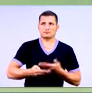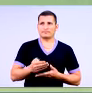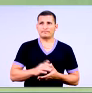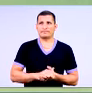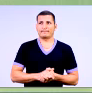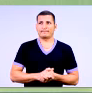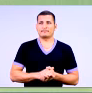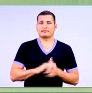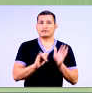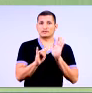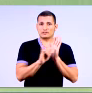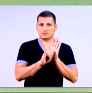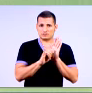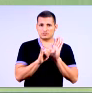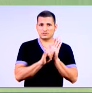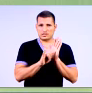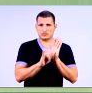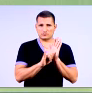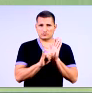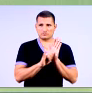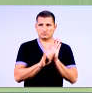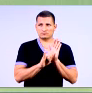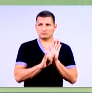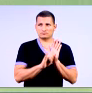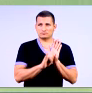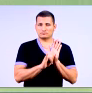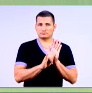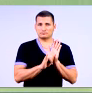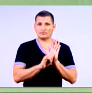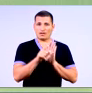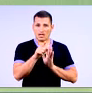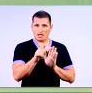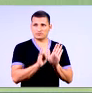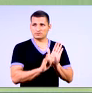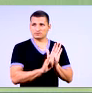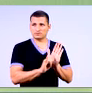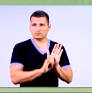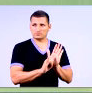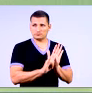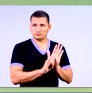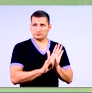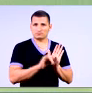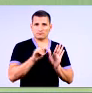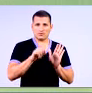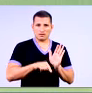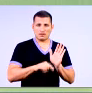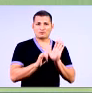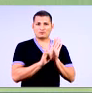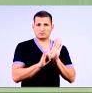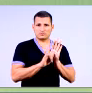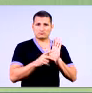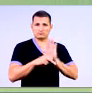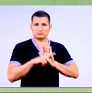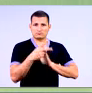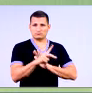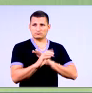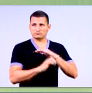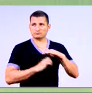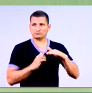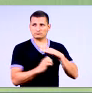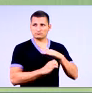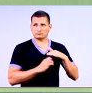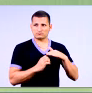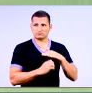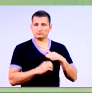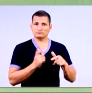questão da identidade para a gente entender que essa identidade aqui é a identidade da empresa, né? Porque quando uma